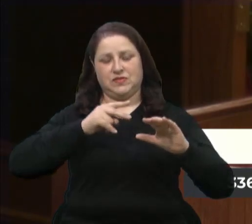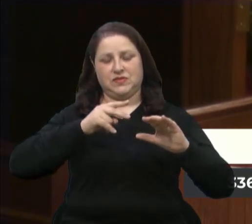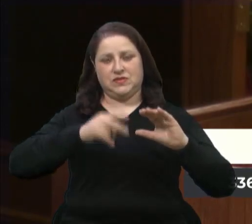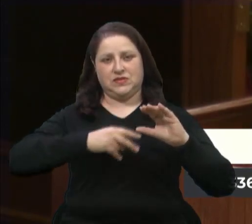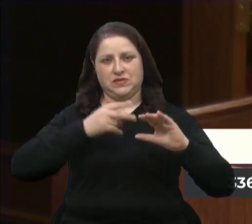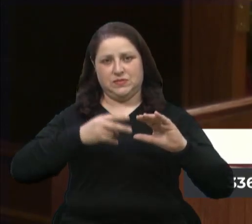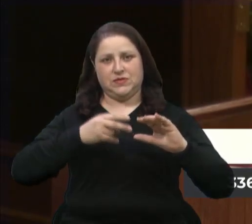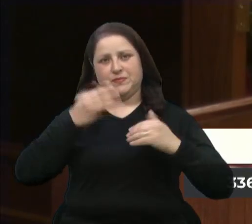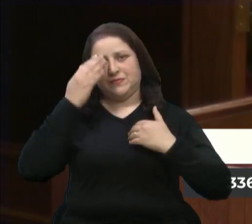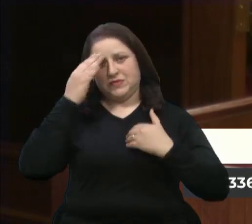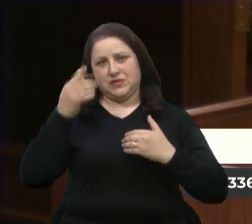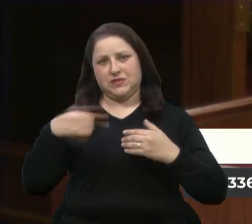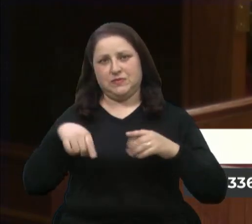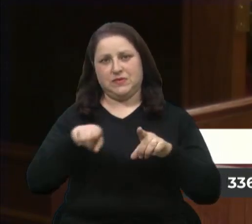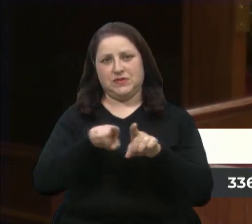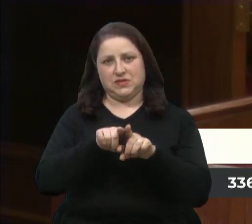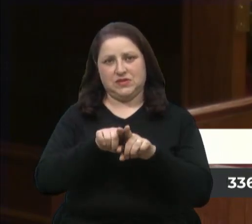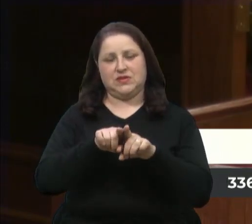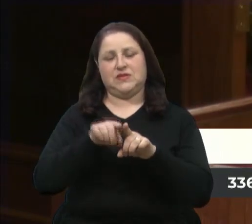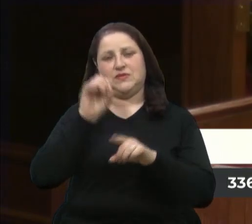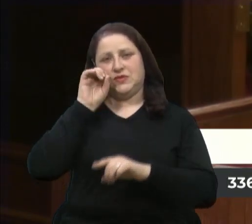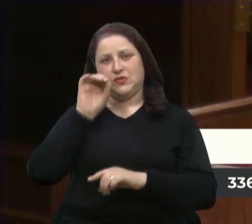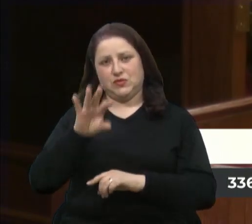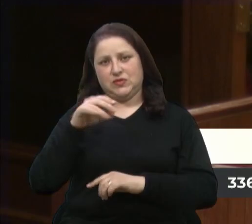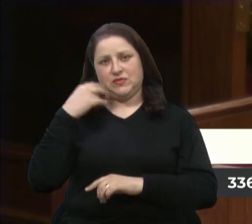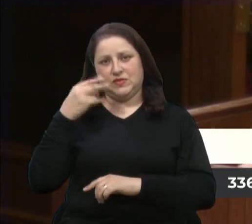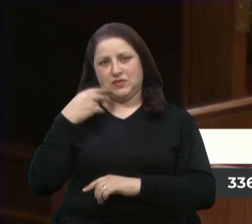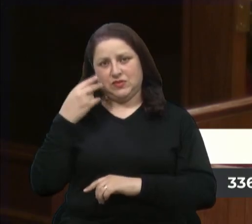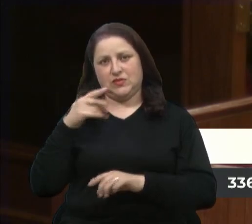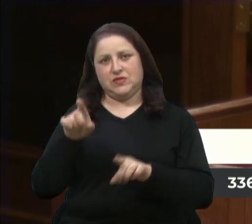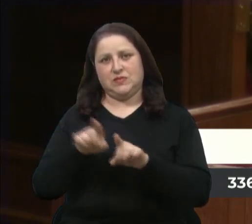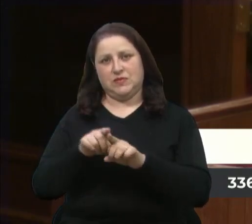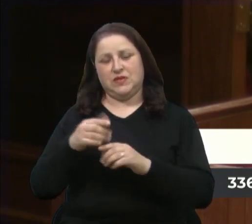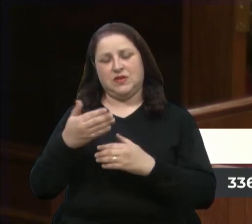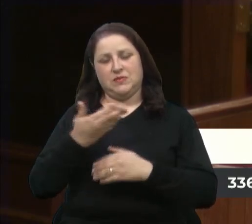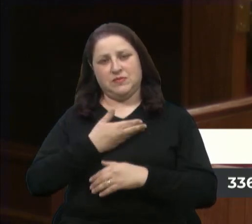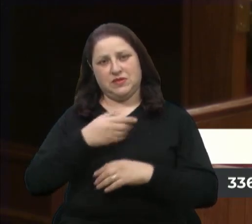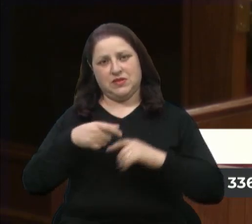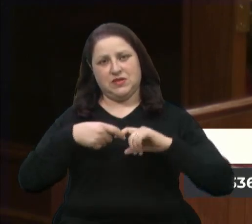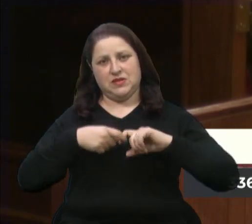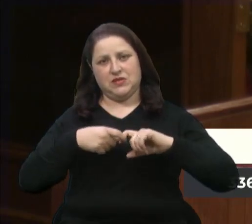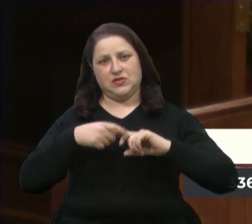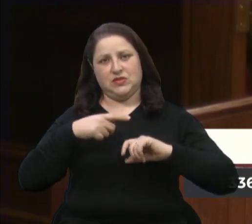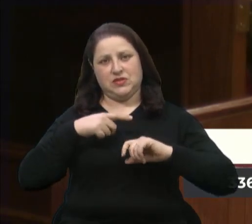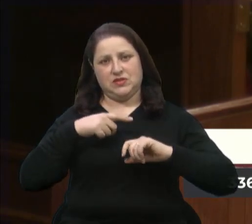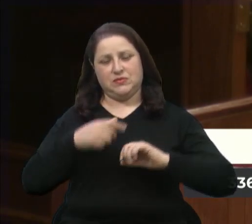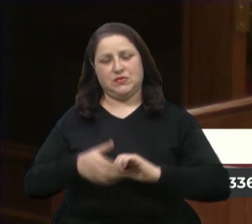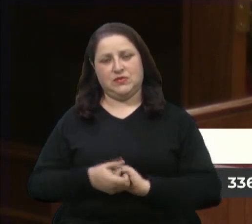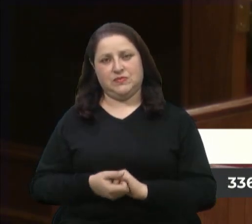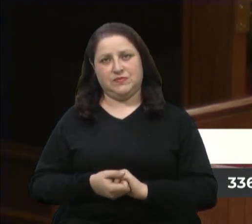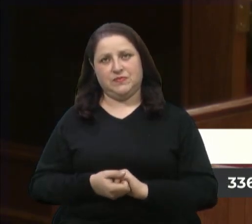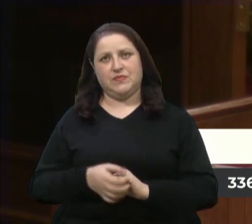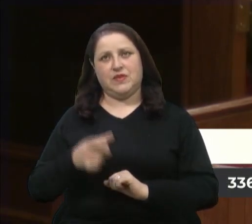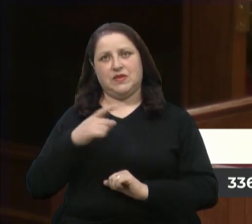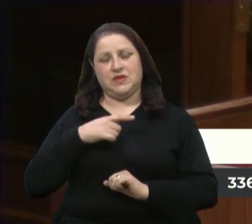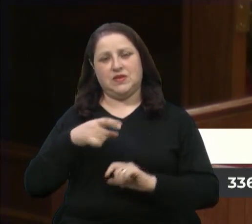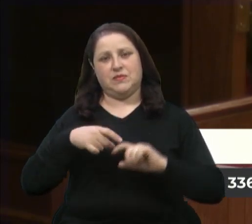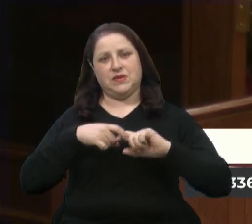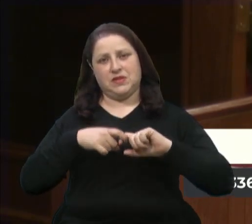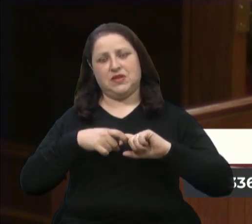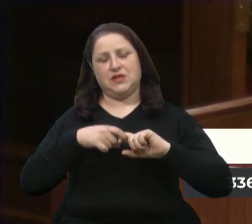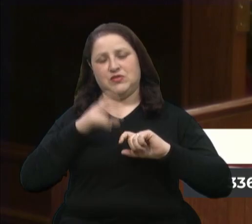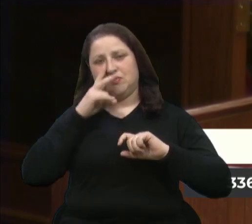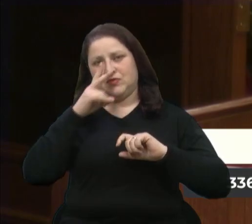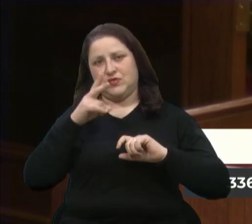Agradeço essa parceria, Fiuza. Agradeço essa amizade que a gente tem. Aliás, tenho uma amizade grande por todos